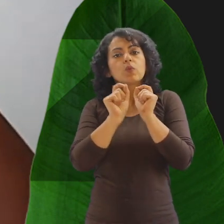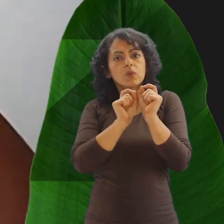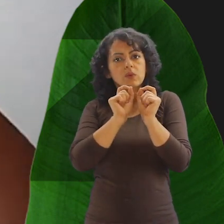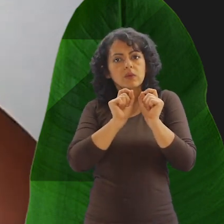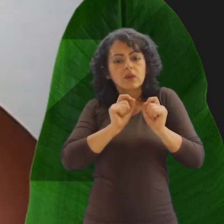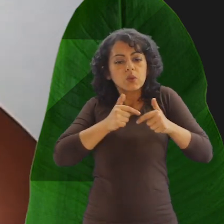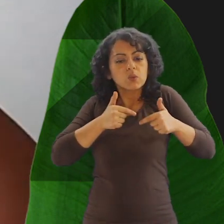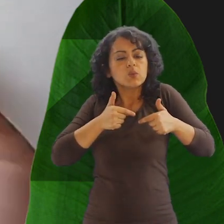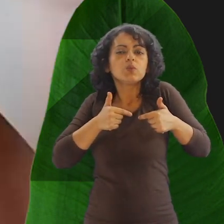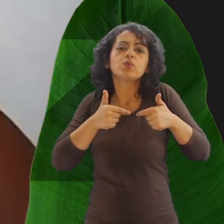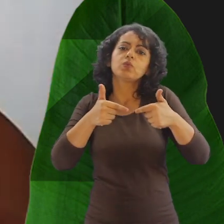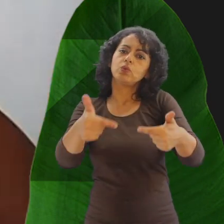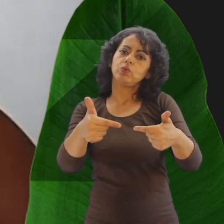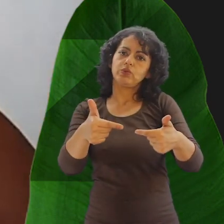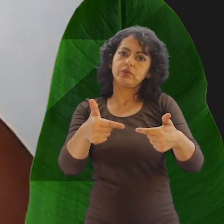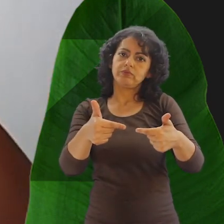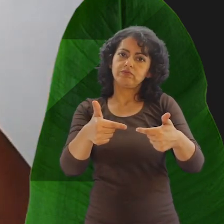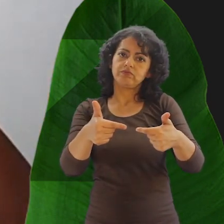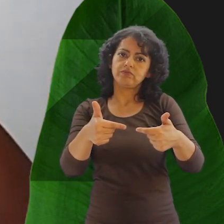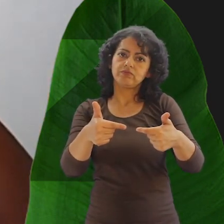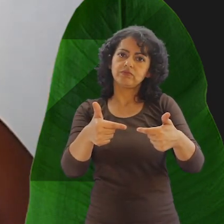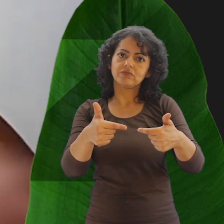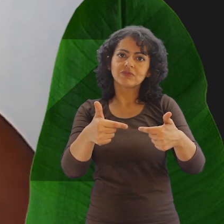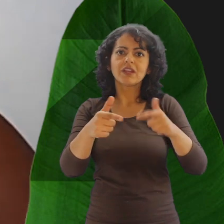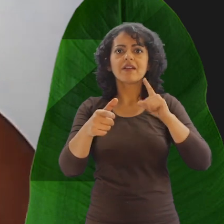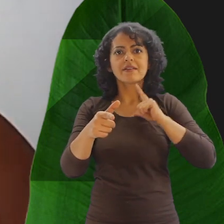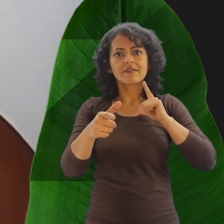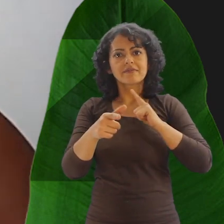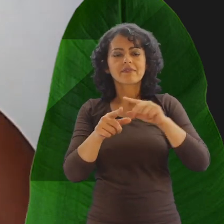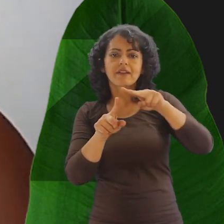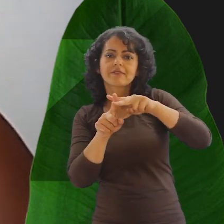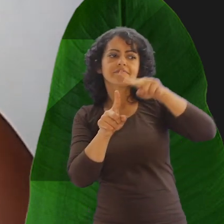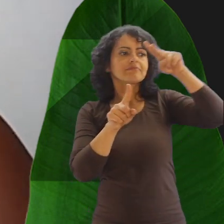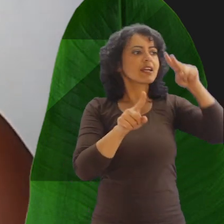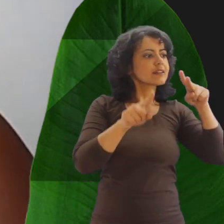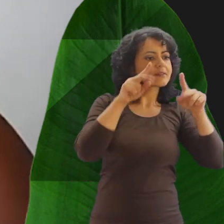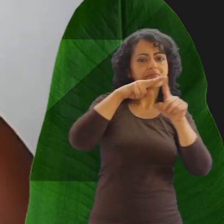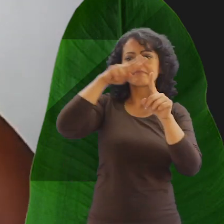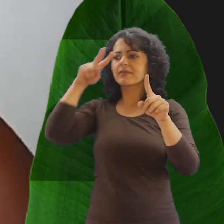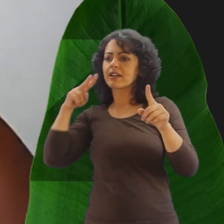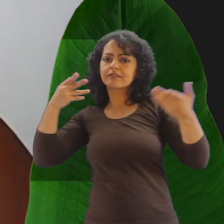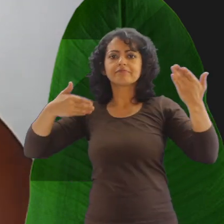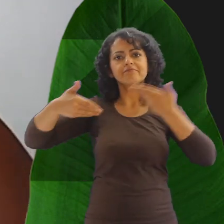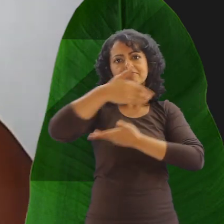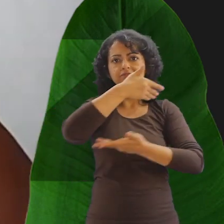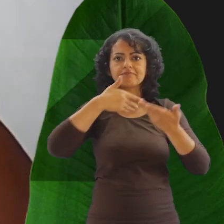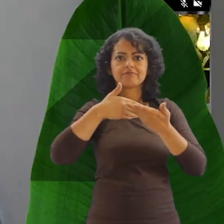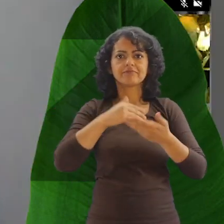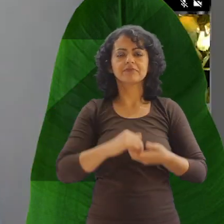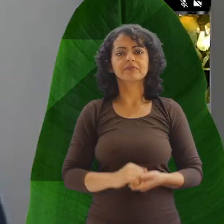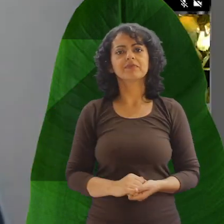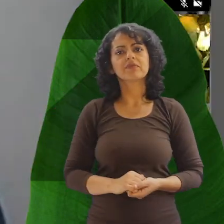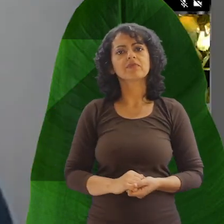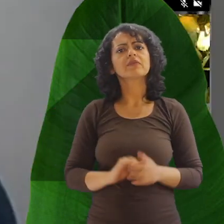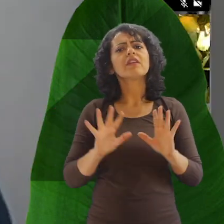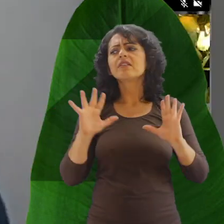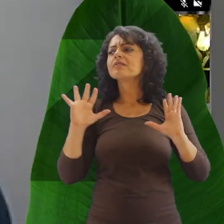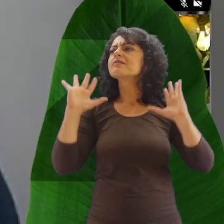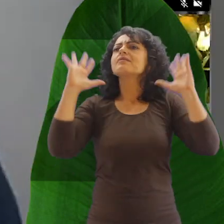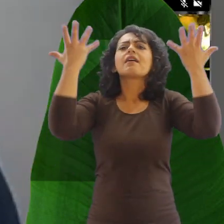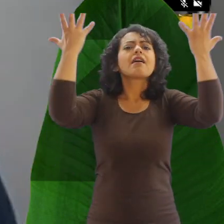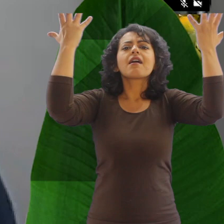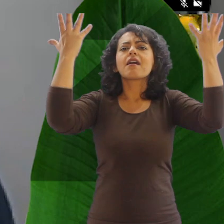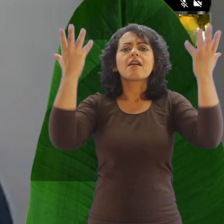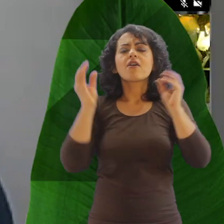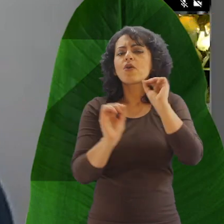nesses encontros de lutas, onde a gente vai juntando essas perspectivas e ouvindo o outro. Celebração, como que a